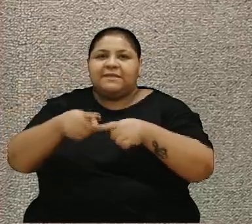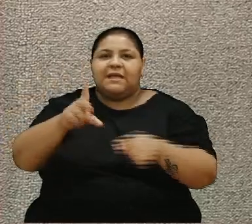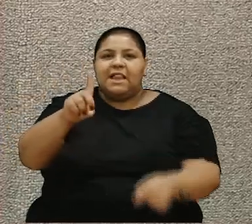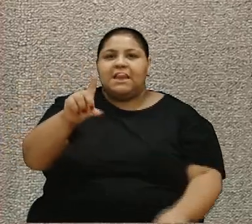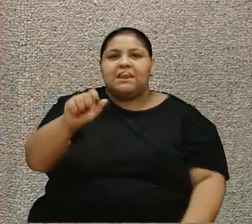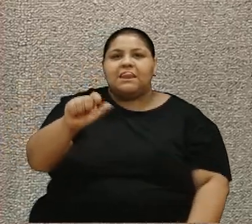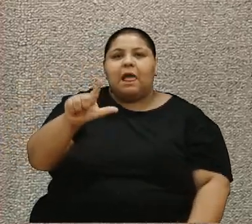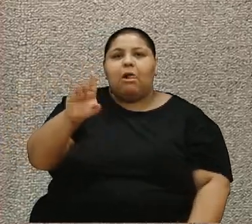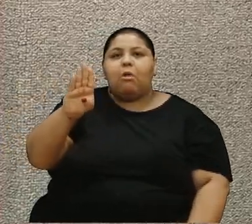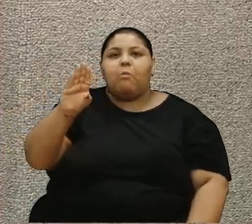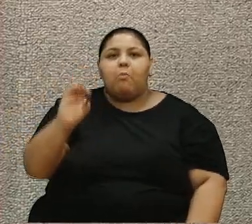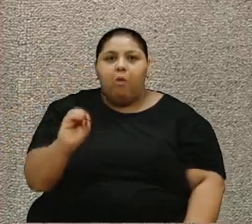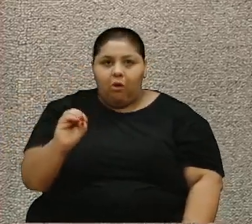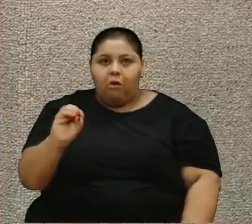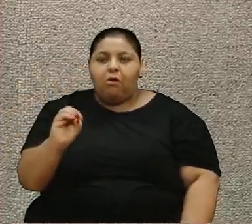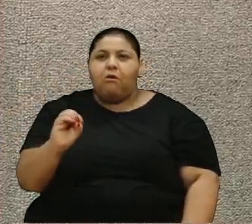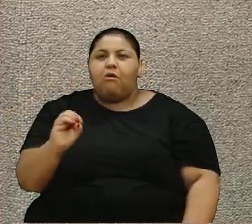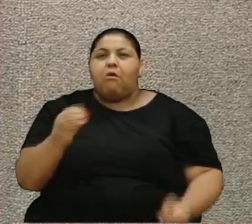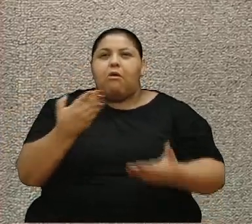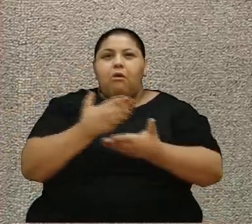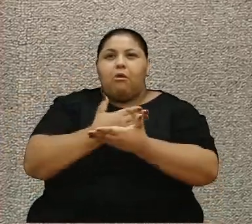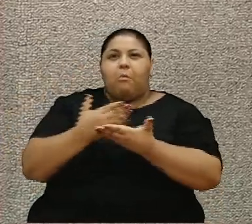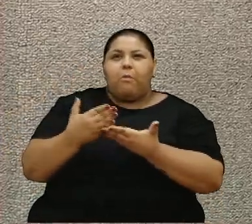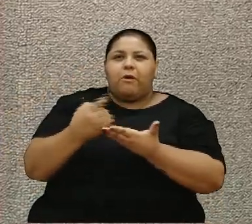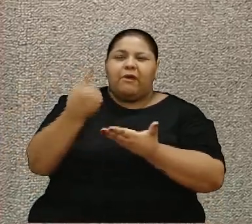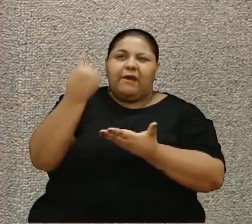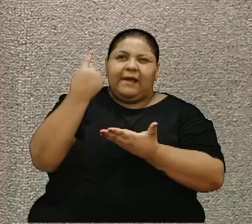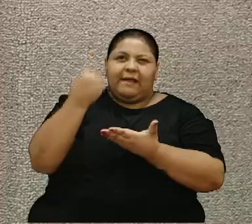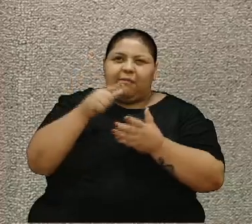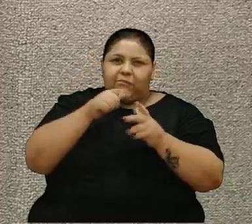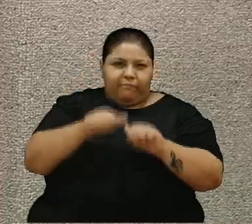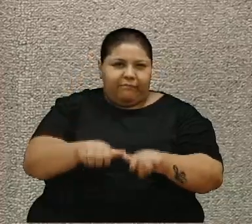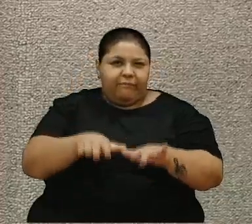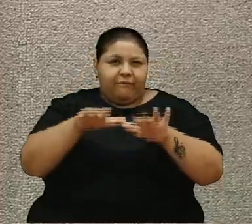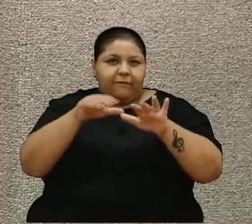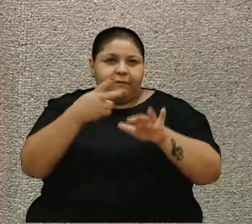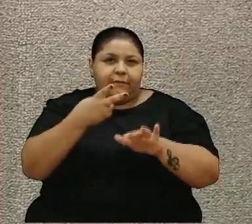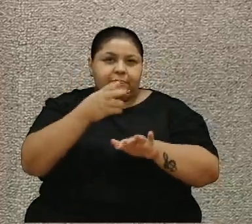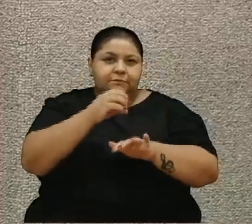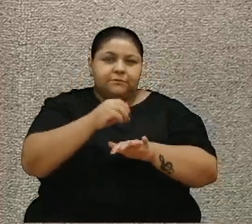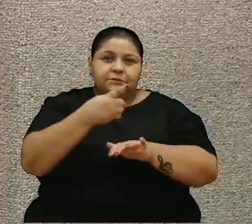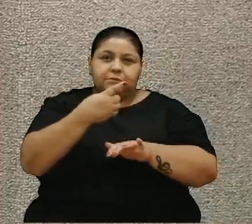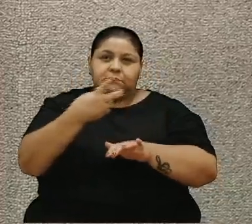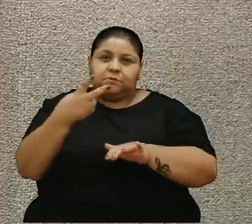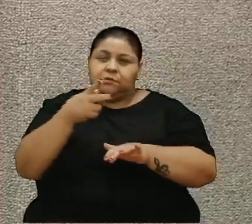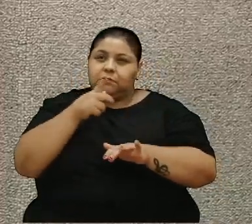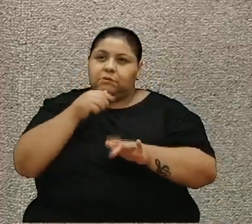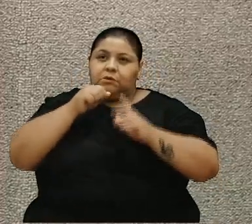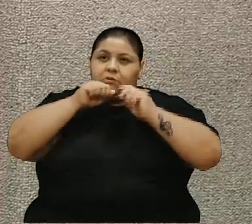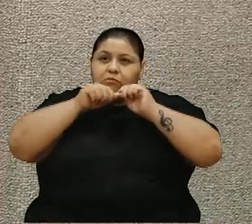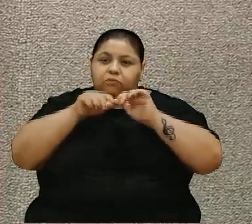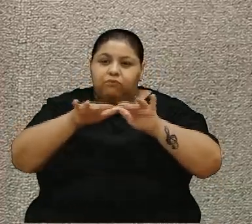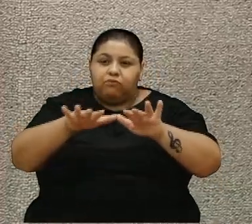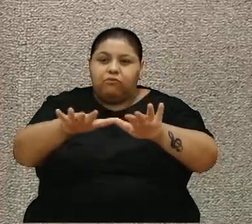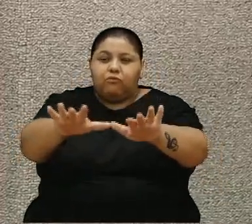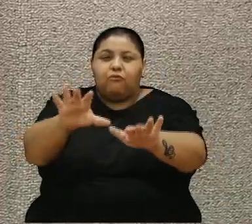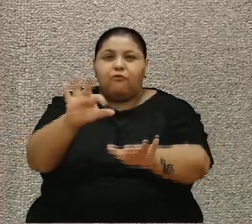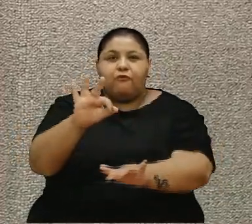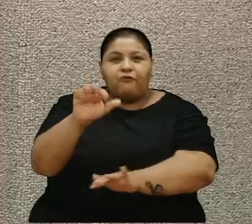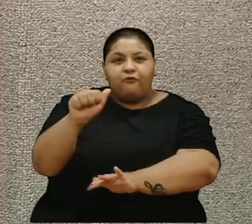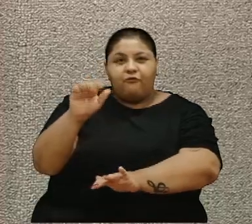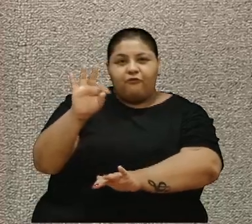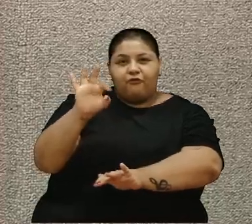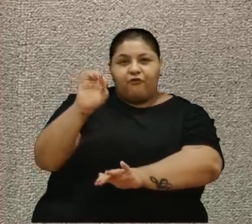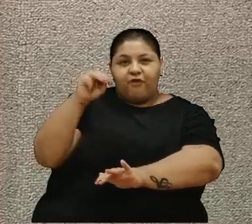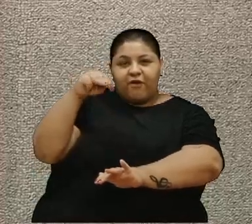Daiane. Porque a partir daquelas enchentes de 2012, que alagaram todo o Fátima Abaixo, e que a